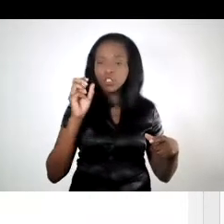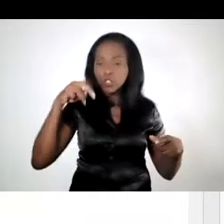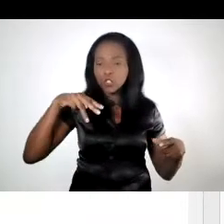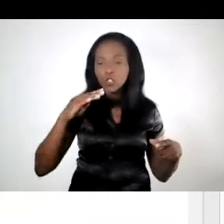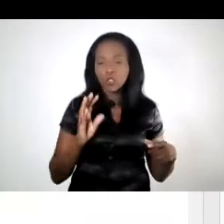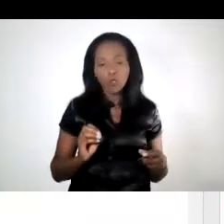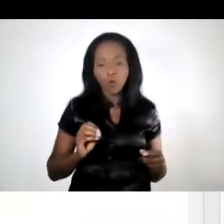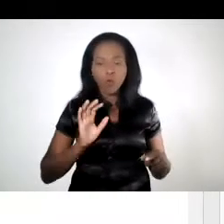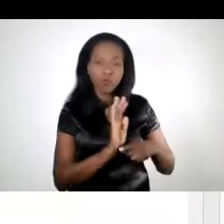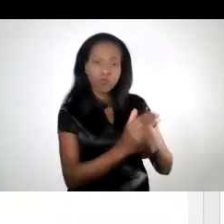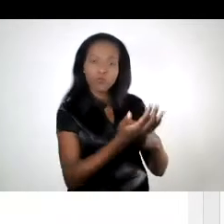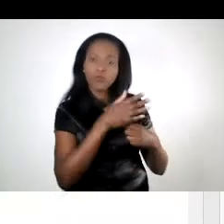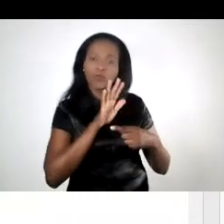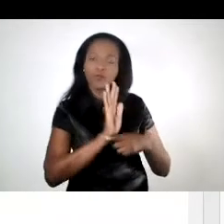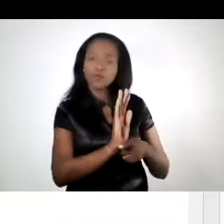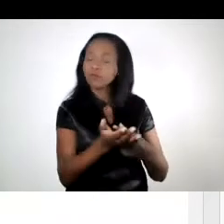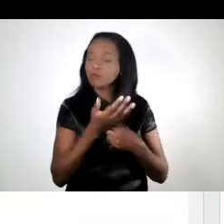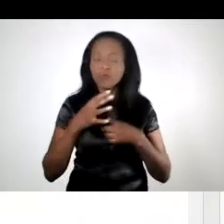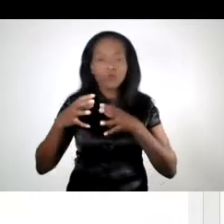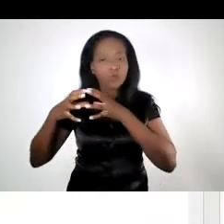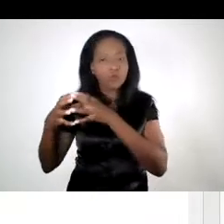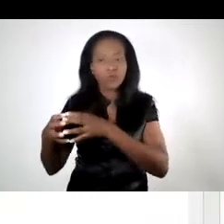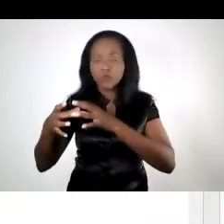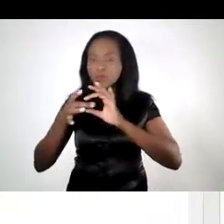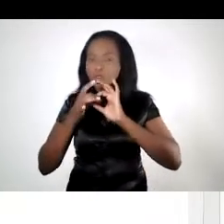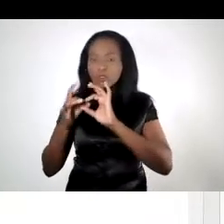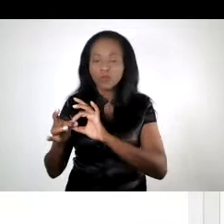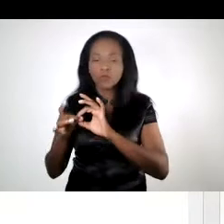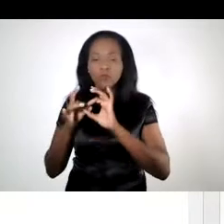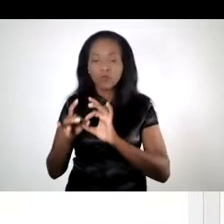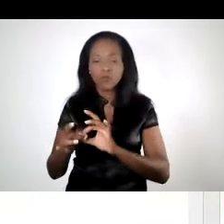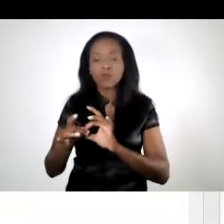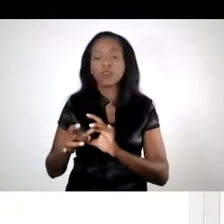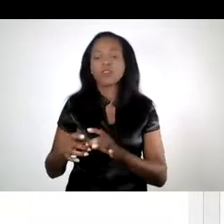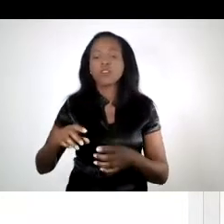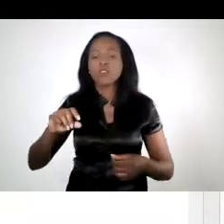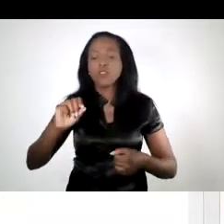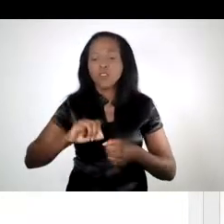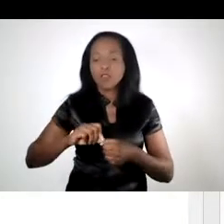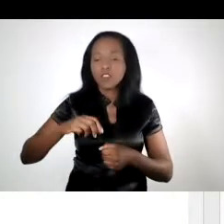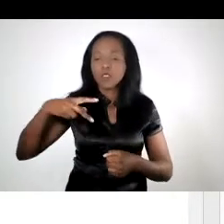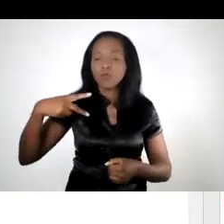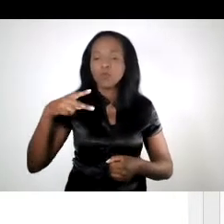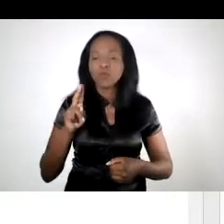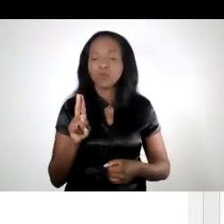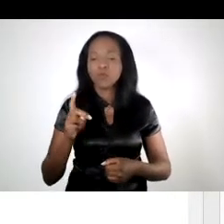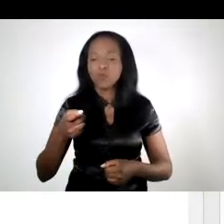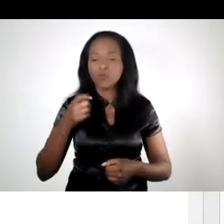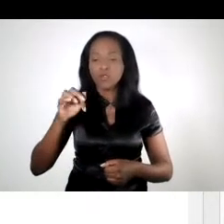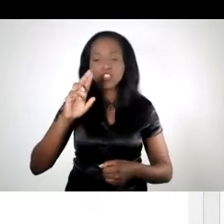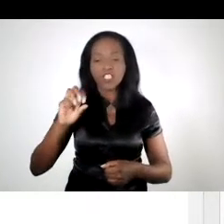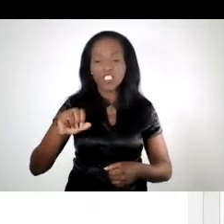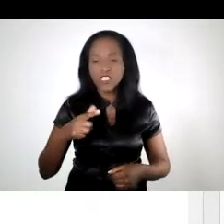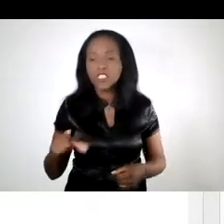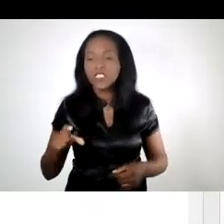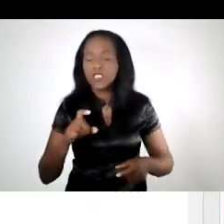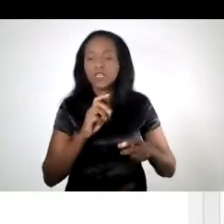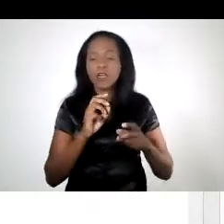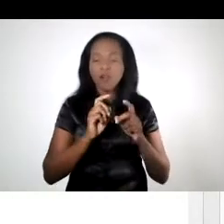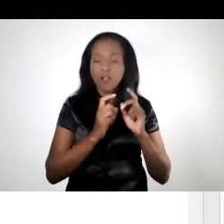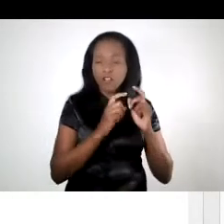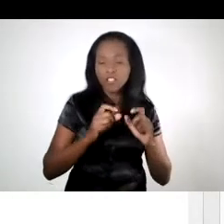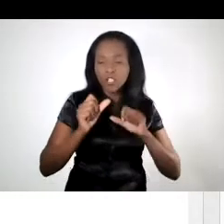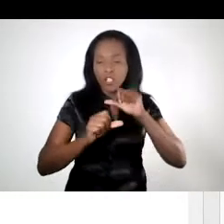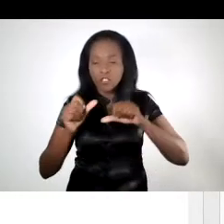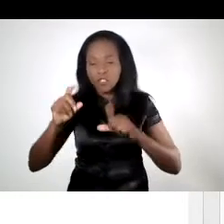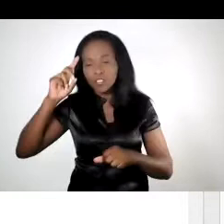o outro, em forma de coletividade. Fazemos o puxirão, a reunida, a troca de dia, o agitório,